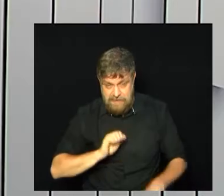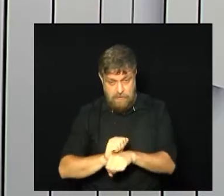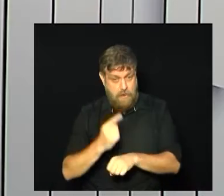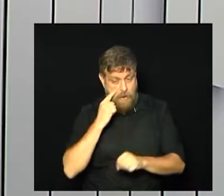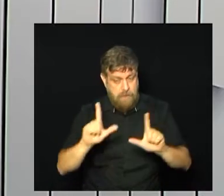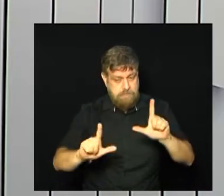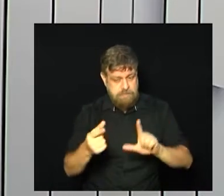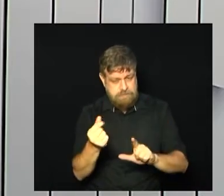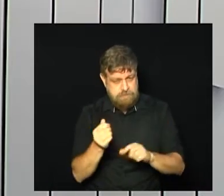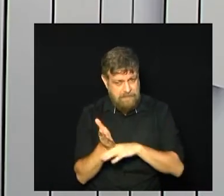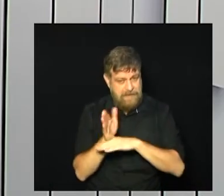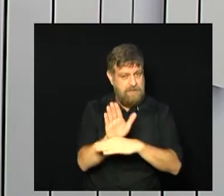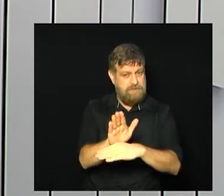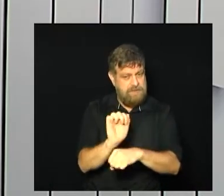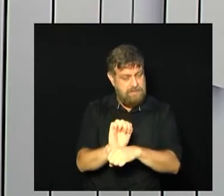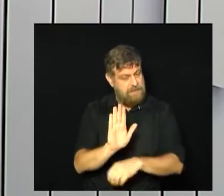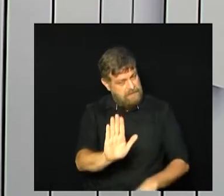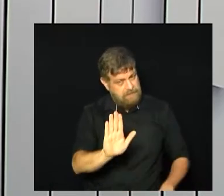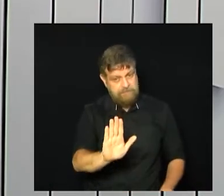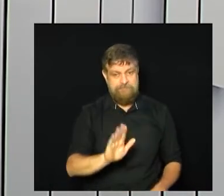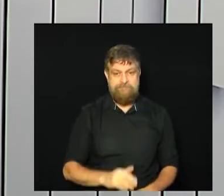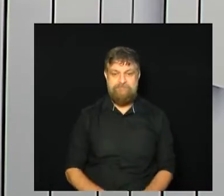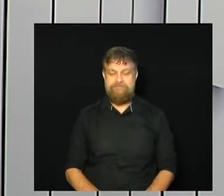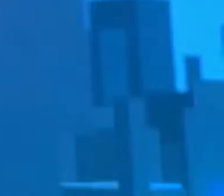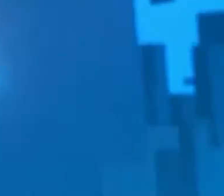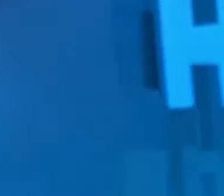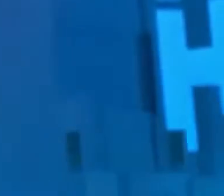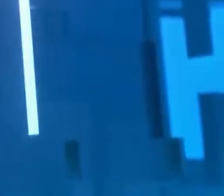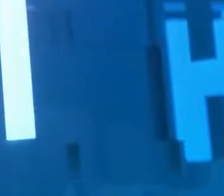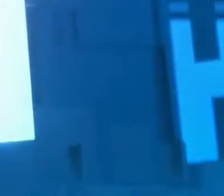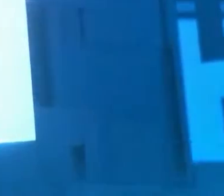do Lápis vai te ajudar, então não saia daí.